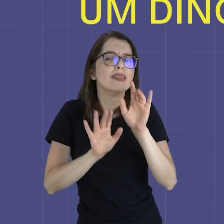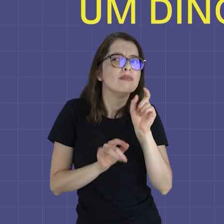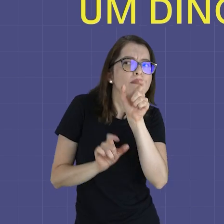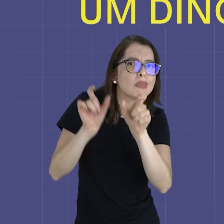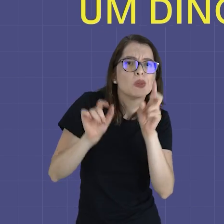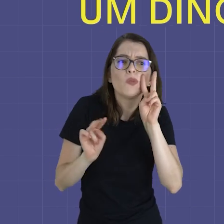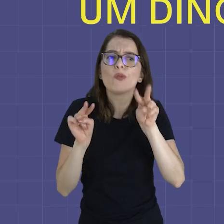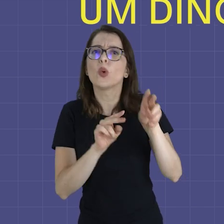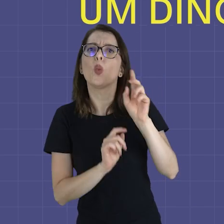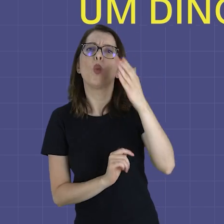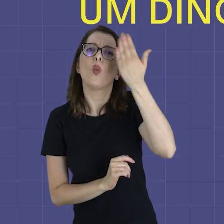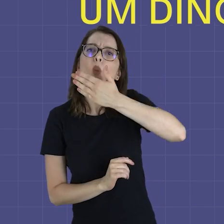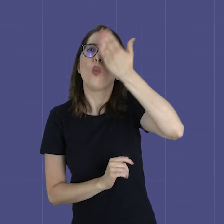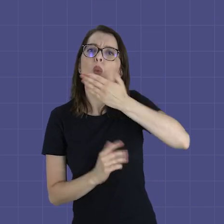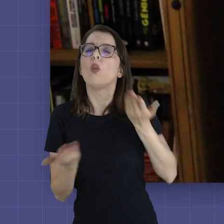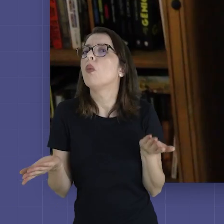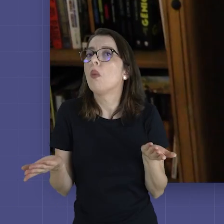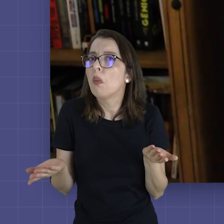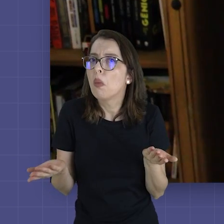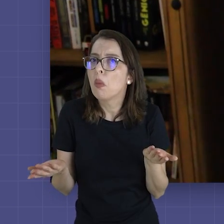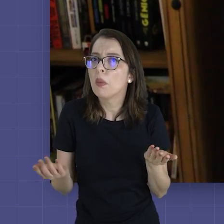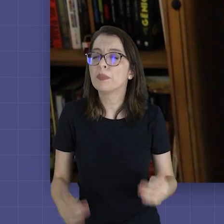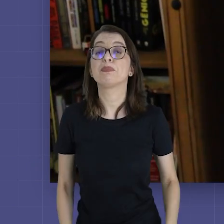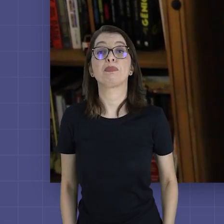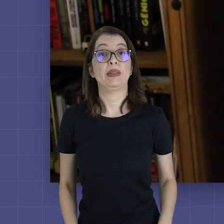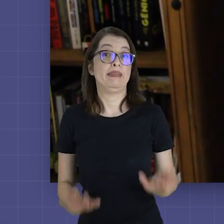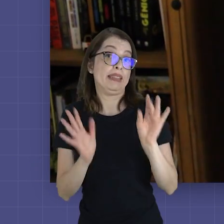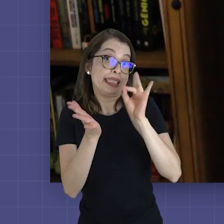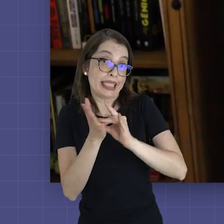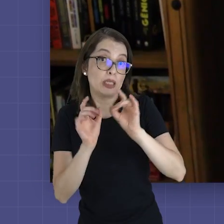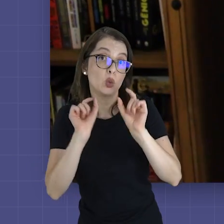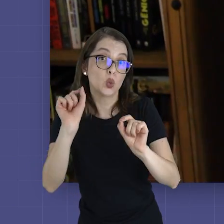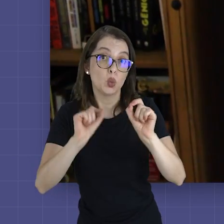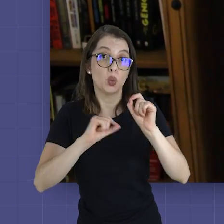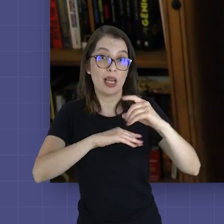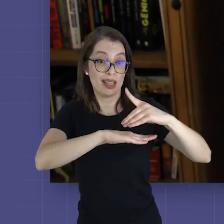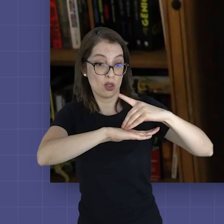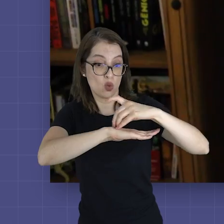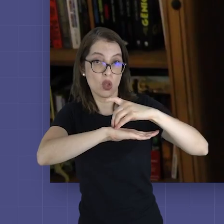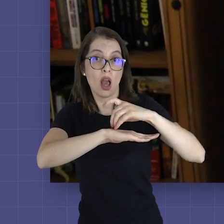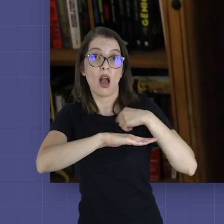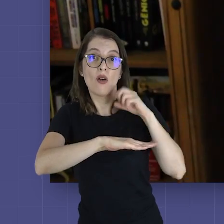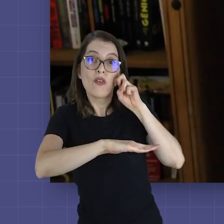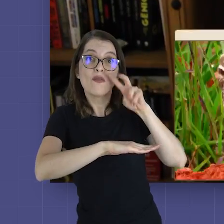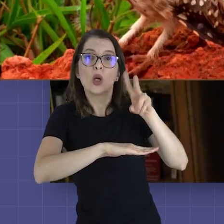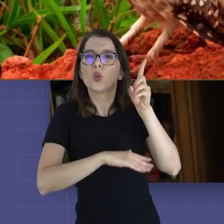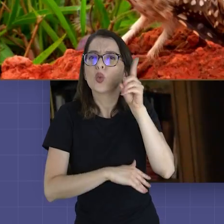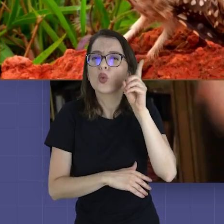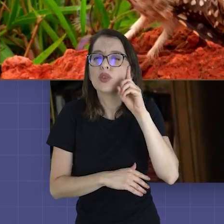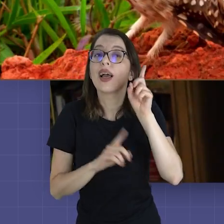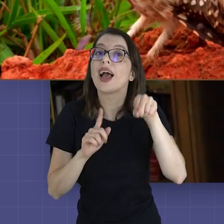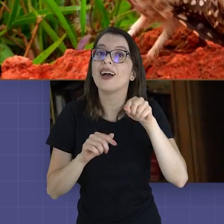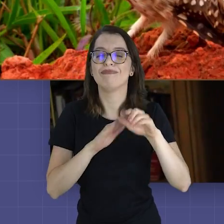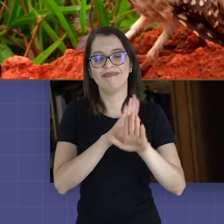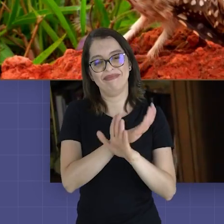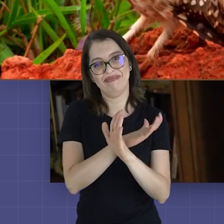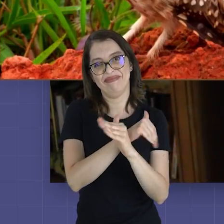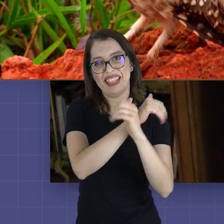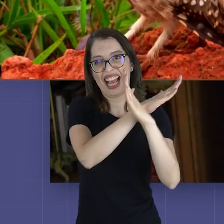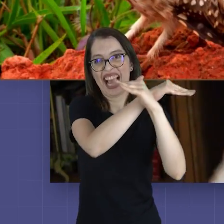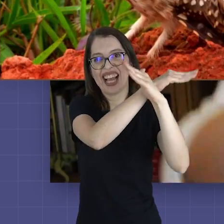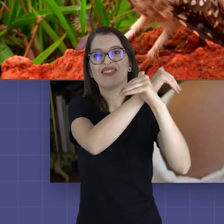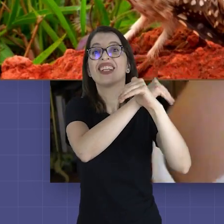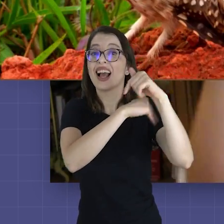ninguém nunca viu um dinossauro? Na verdade, a gente vê dinossauro todos os dias. As aves são dinossauros